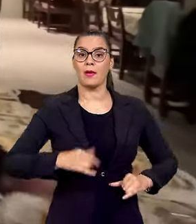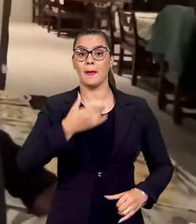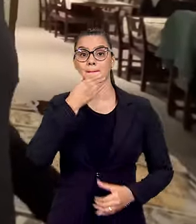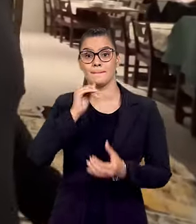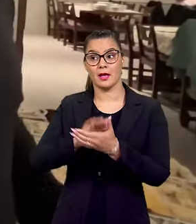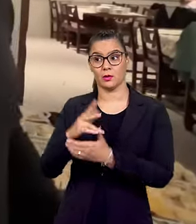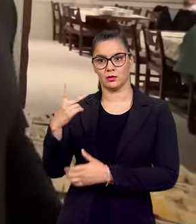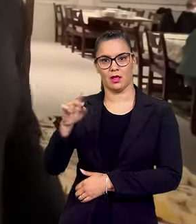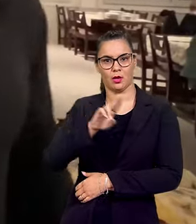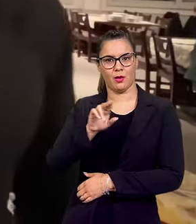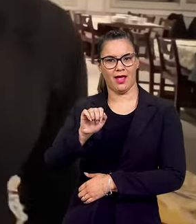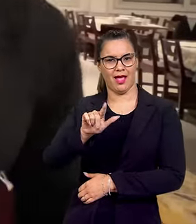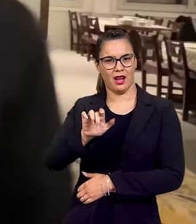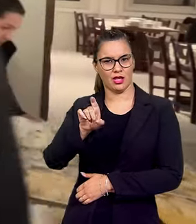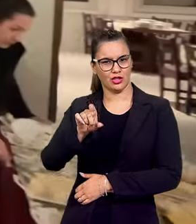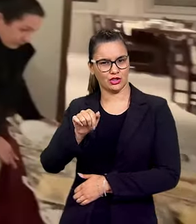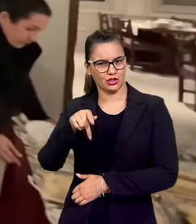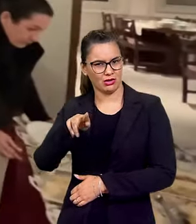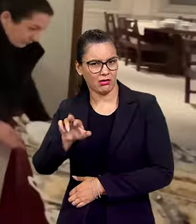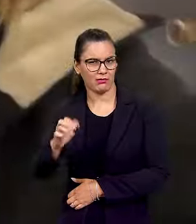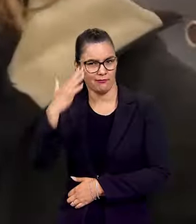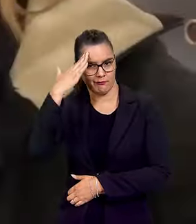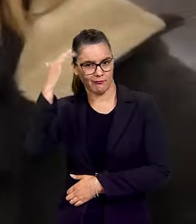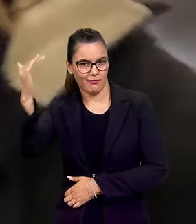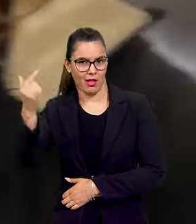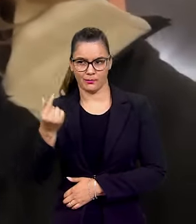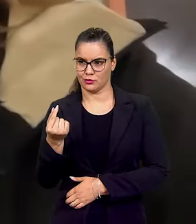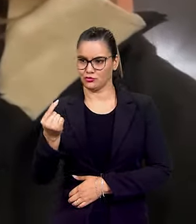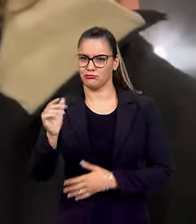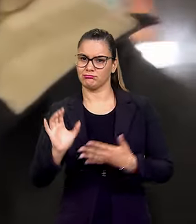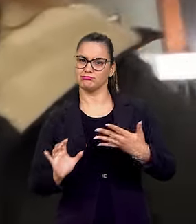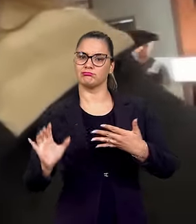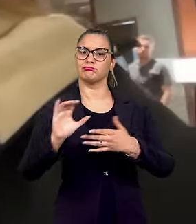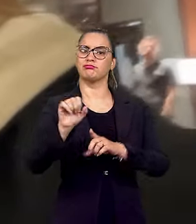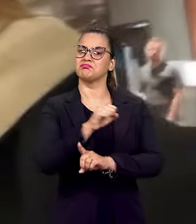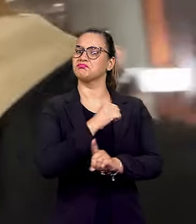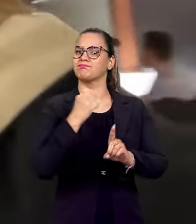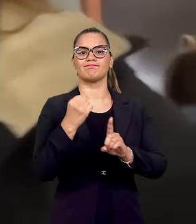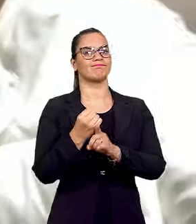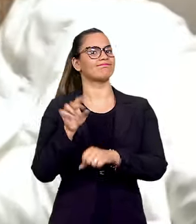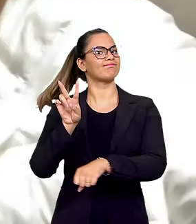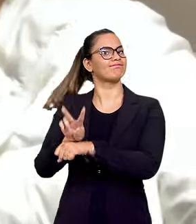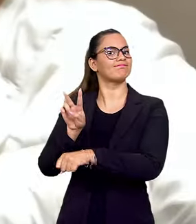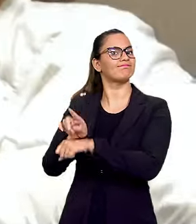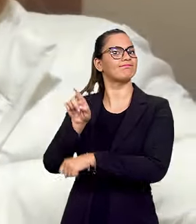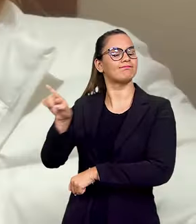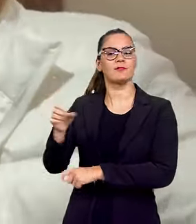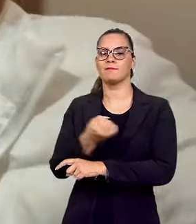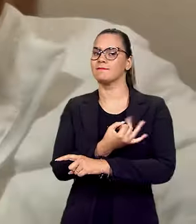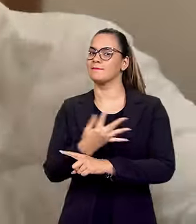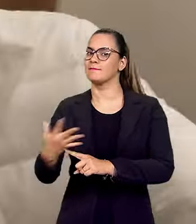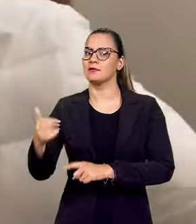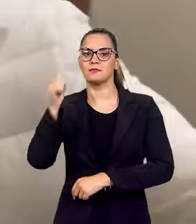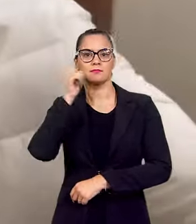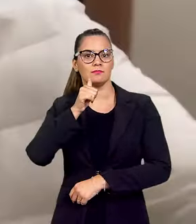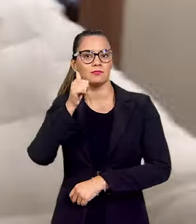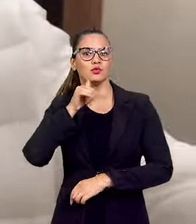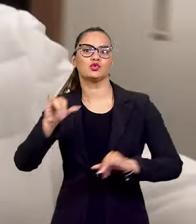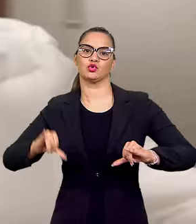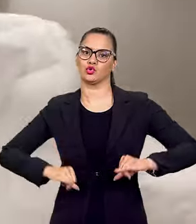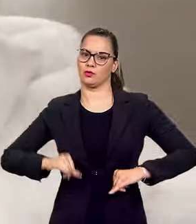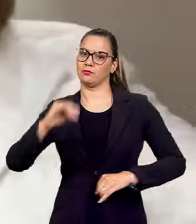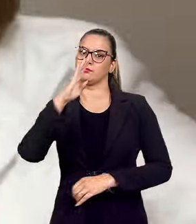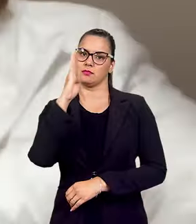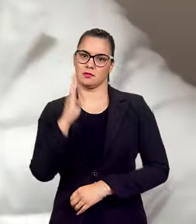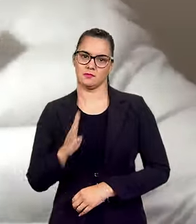do marido dela, Alexandre Correia. A fama, a grana, a classe social não a protegeram de algo que milhões de